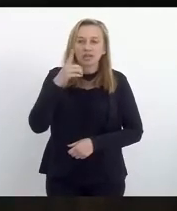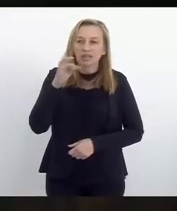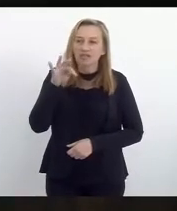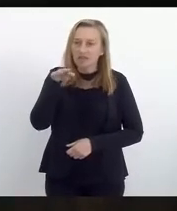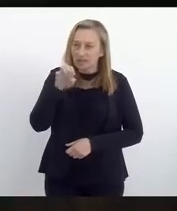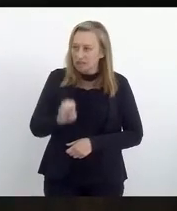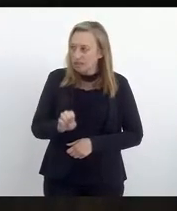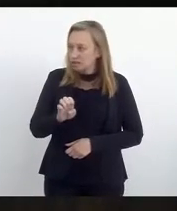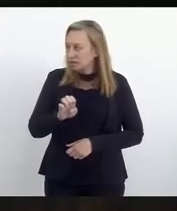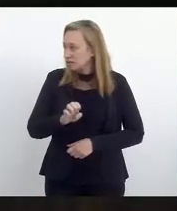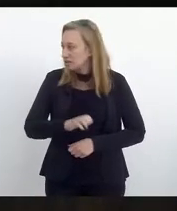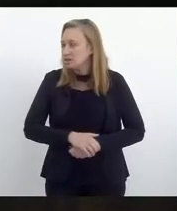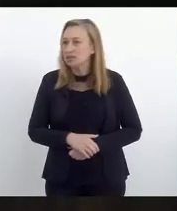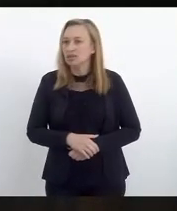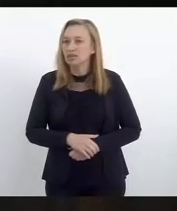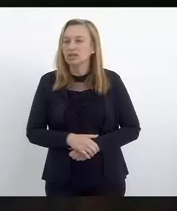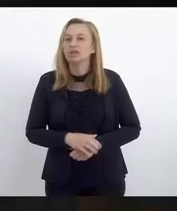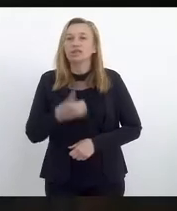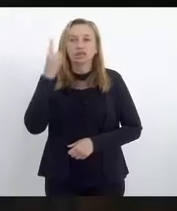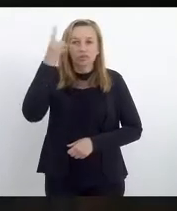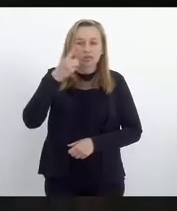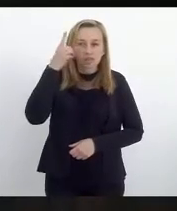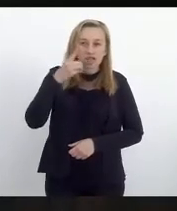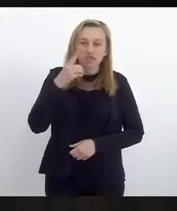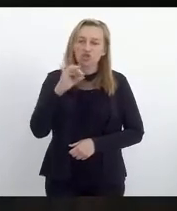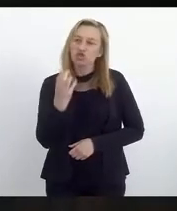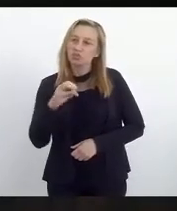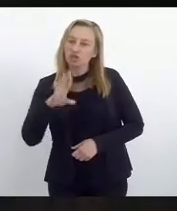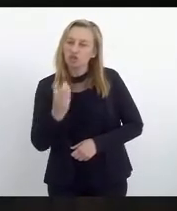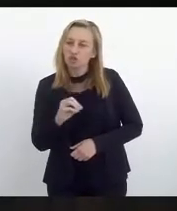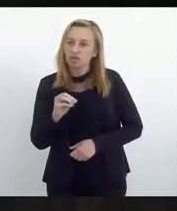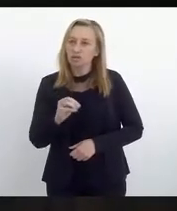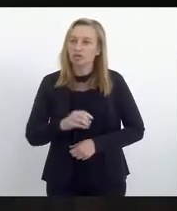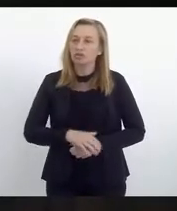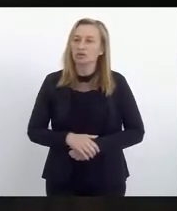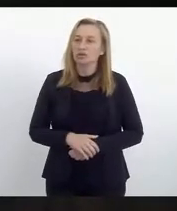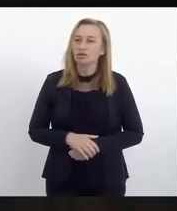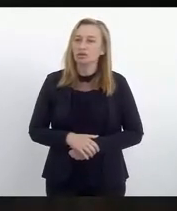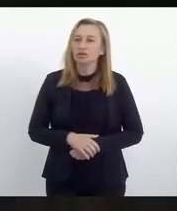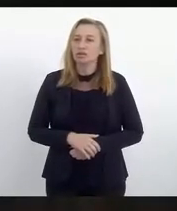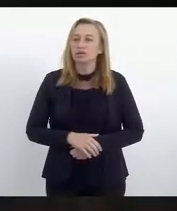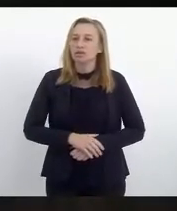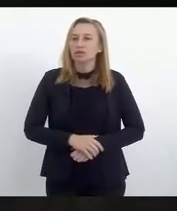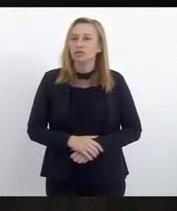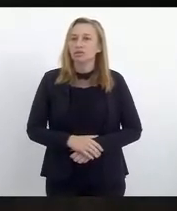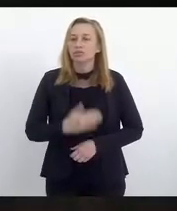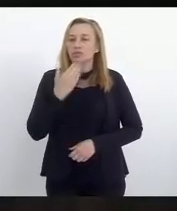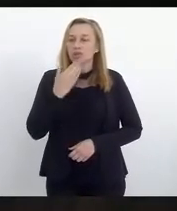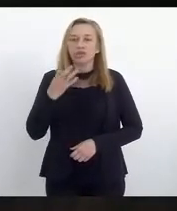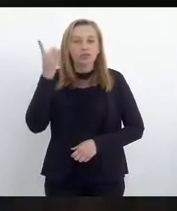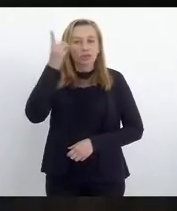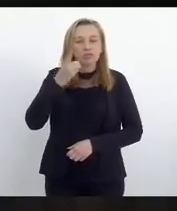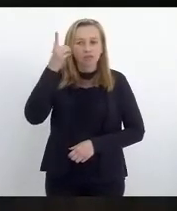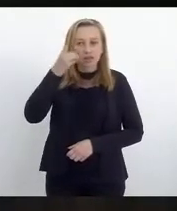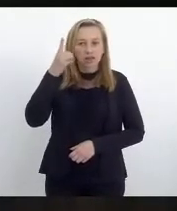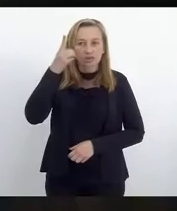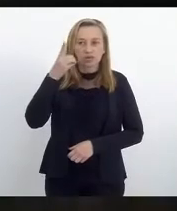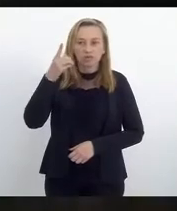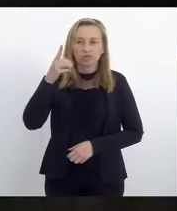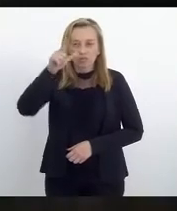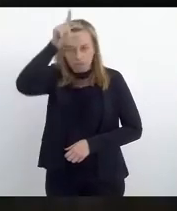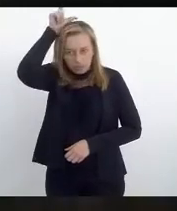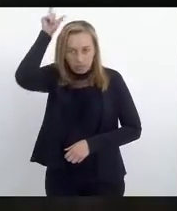Mota, deputado Chico Machado. A presidência designa o deputado Luiz Paulo para